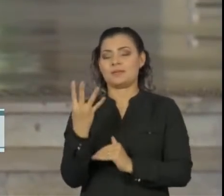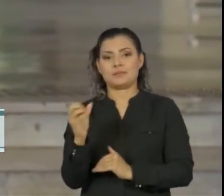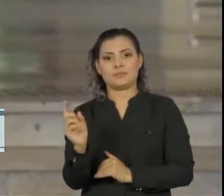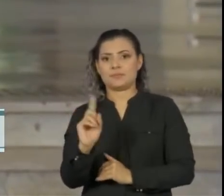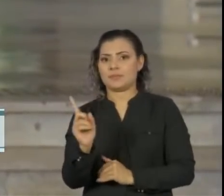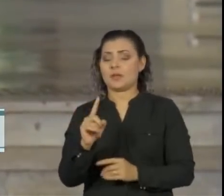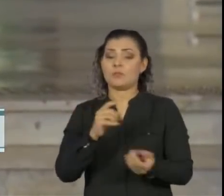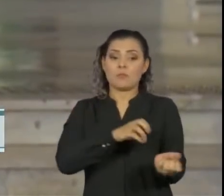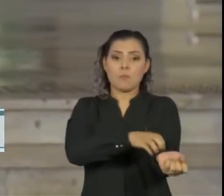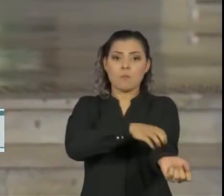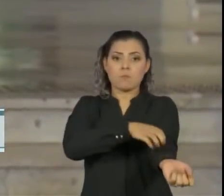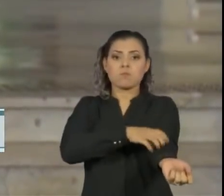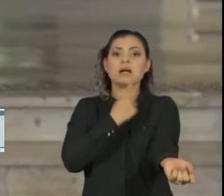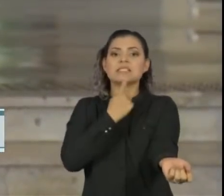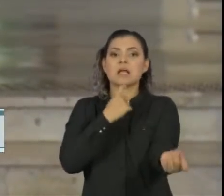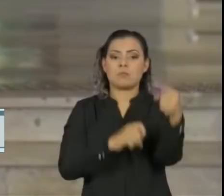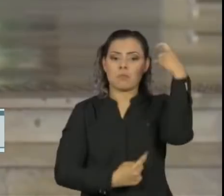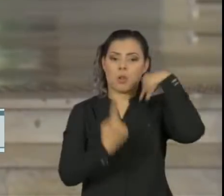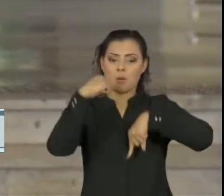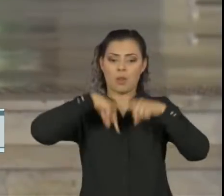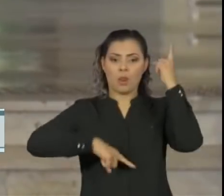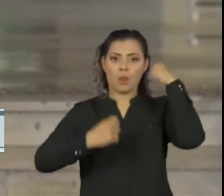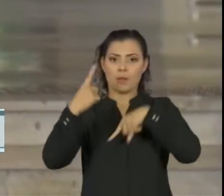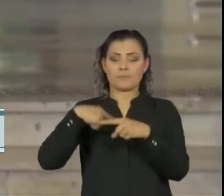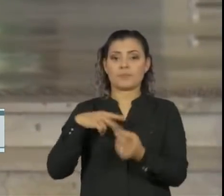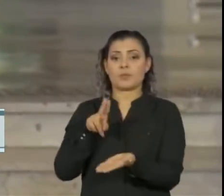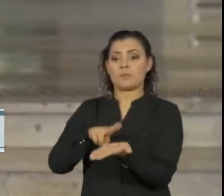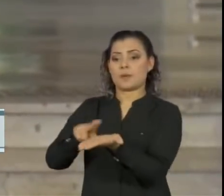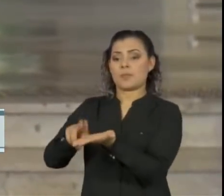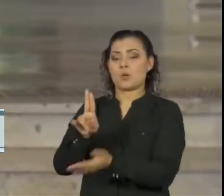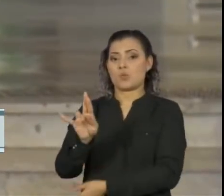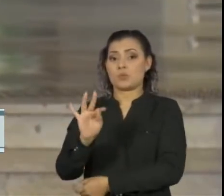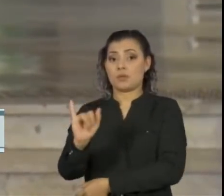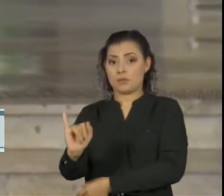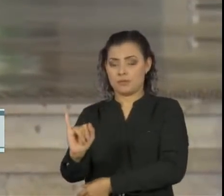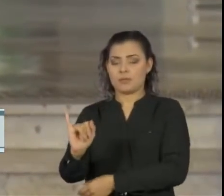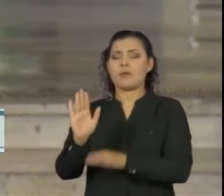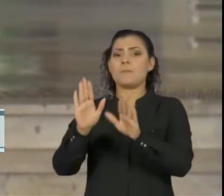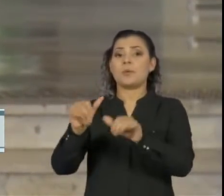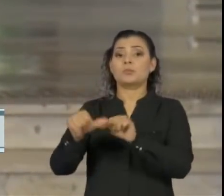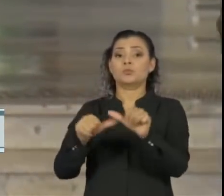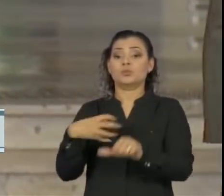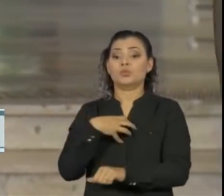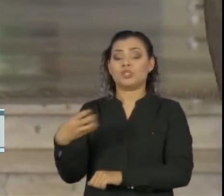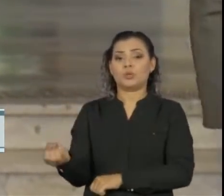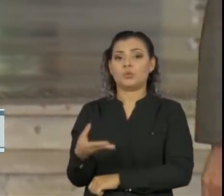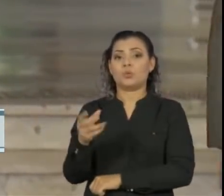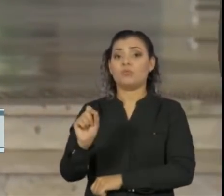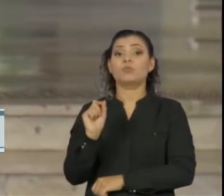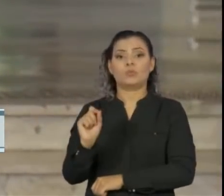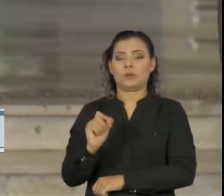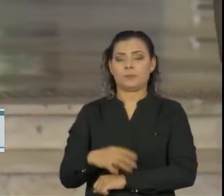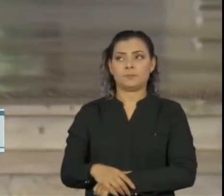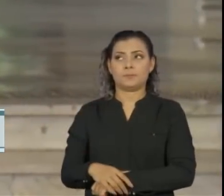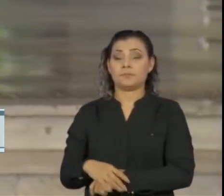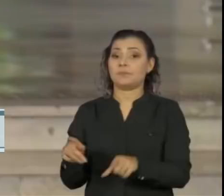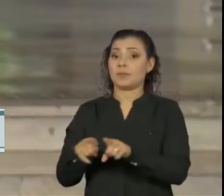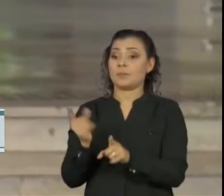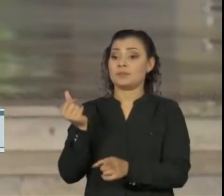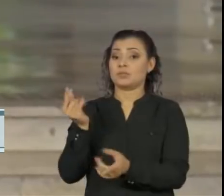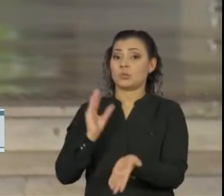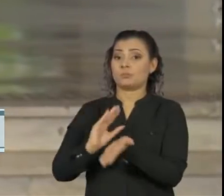necessidade de hemodiálise nas UTIs. O que mudou agora foi a questão da remuneração, e isso é que nós